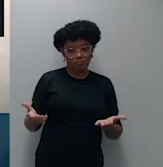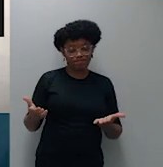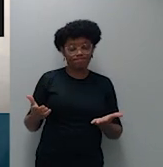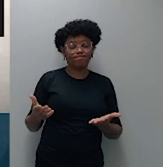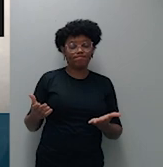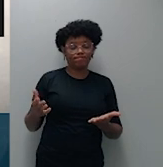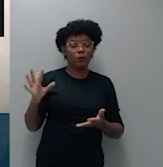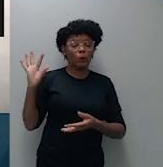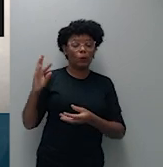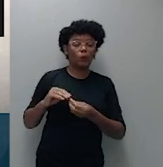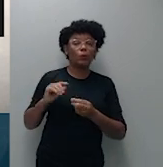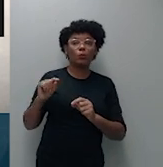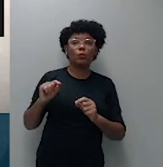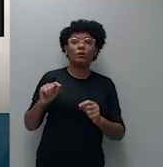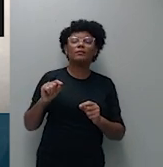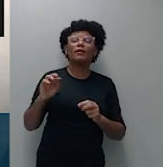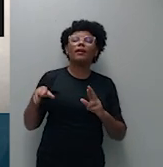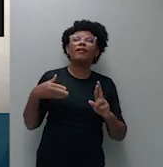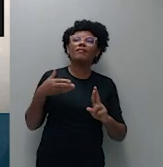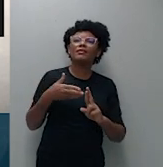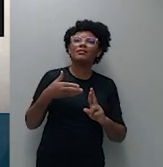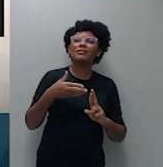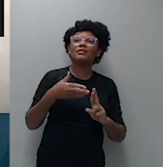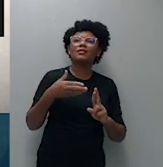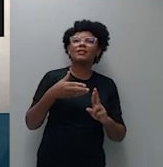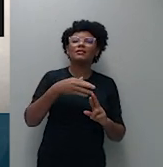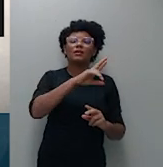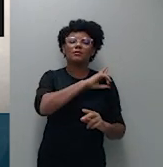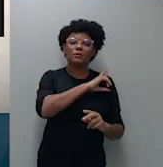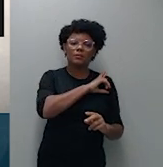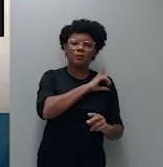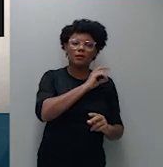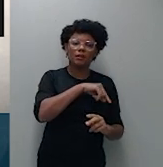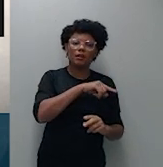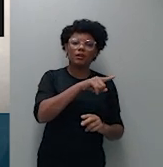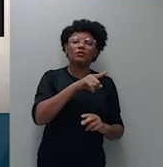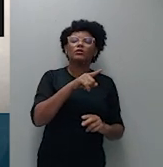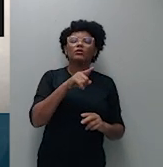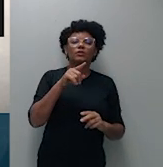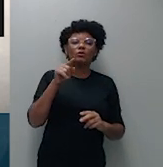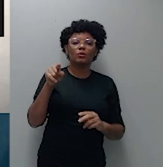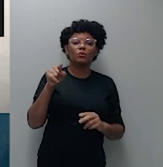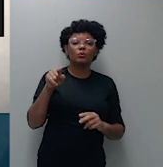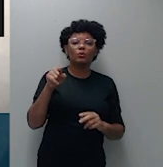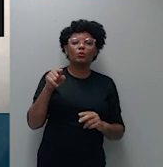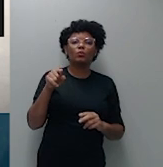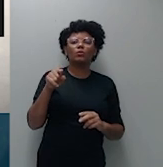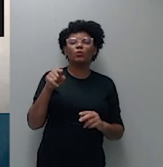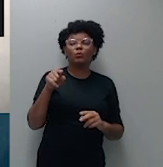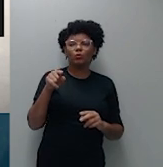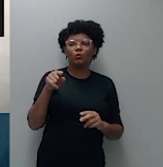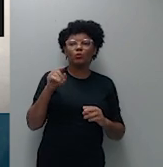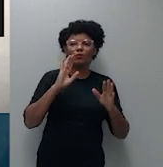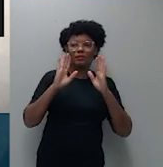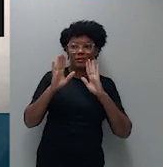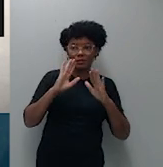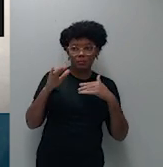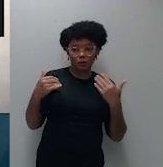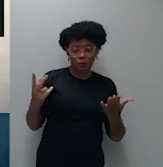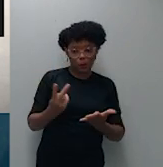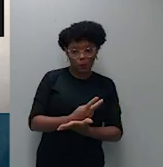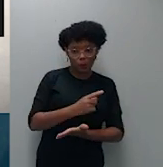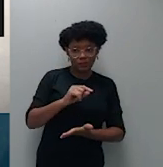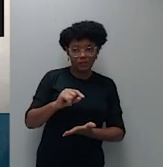a responsabilidade do provedor para fatos ocorridos na vigência